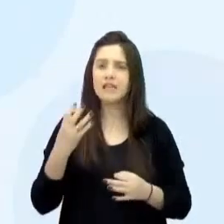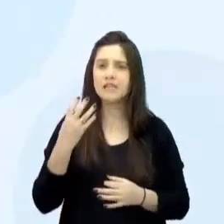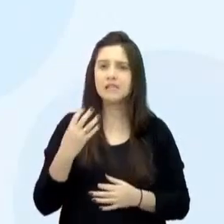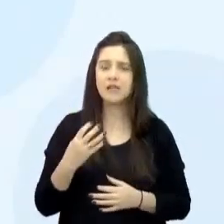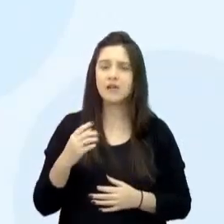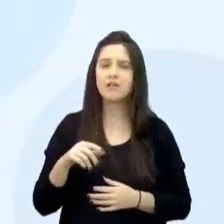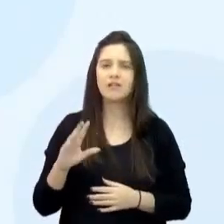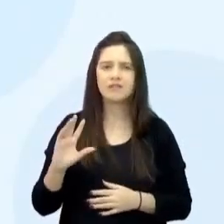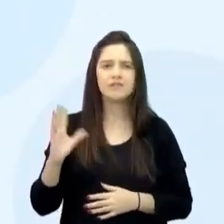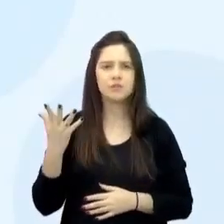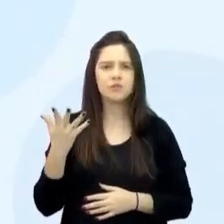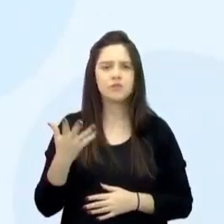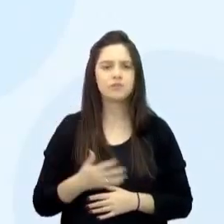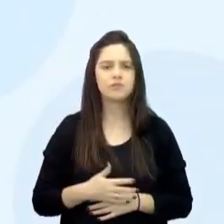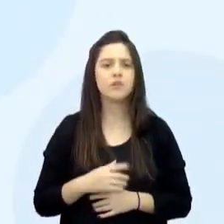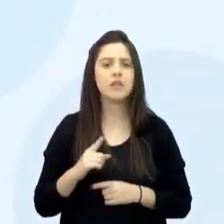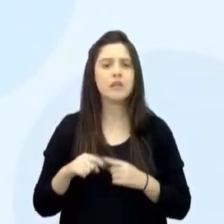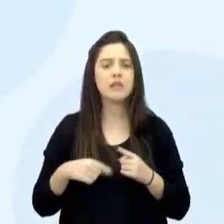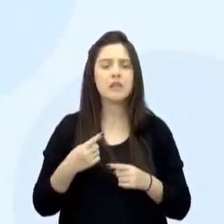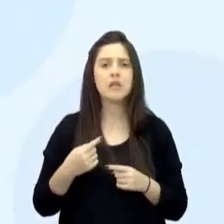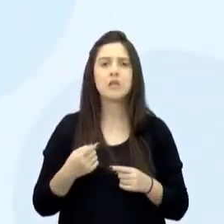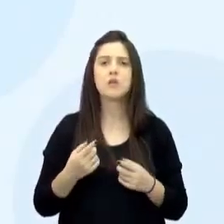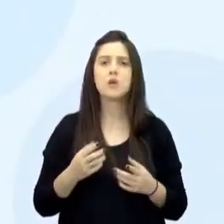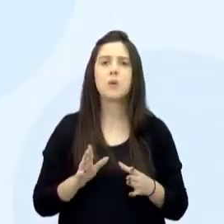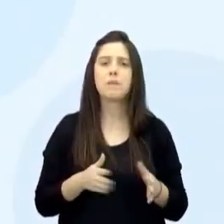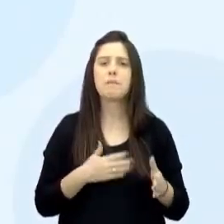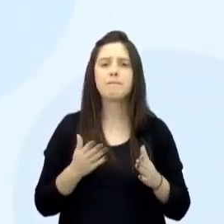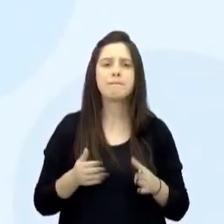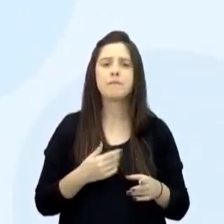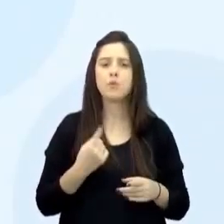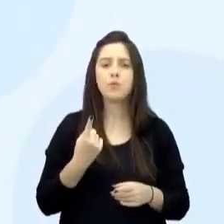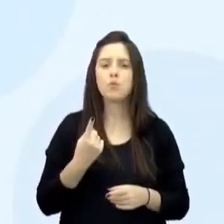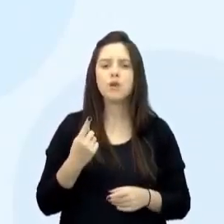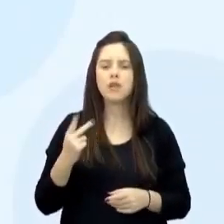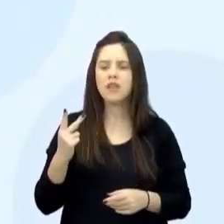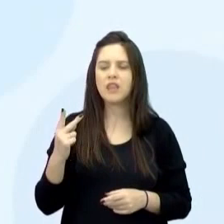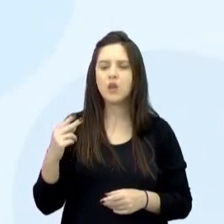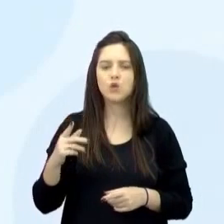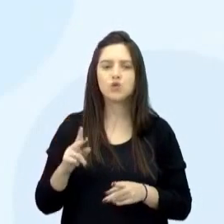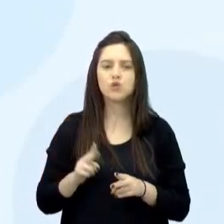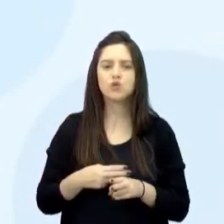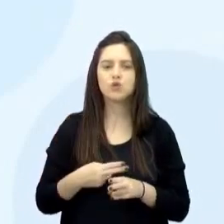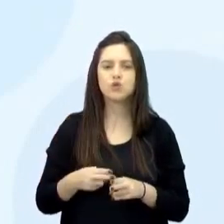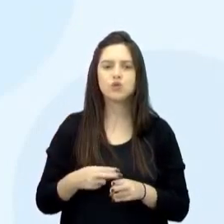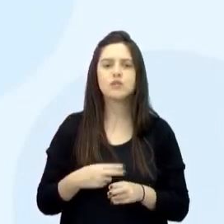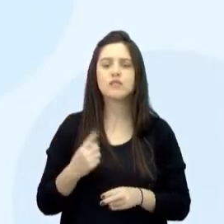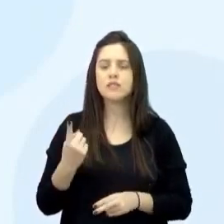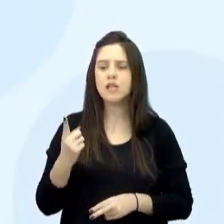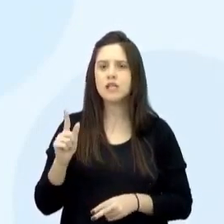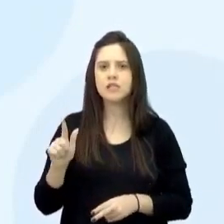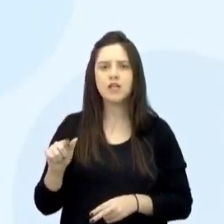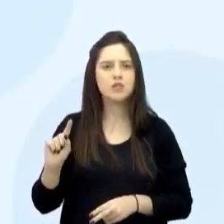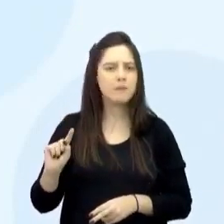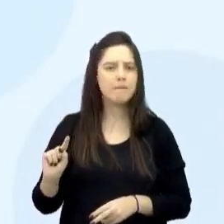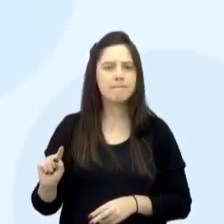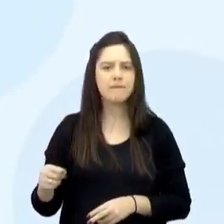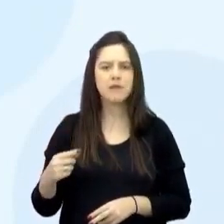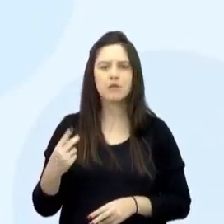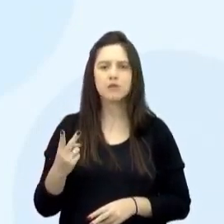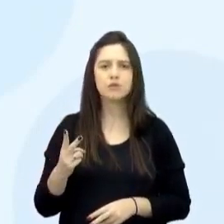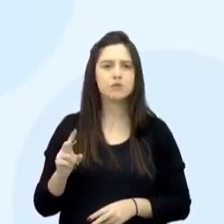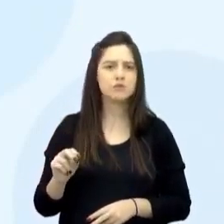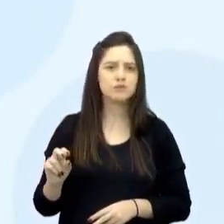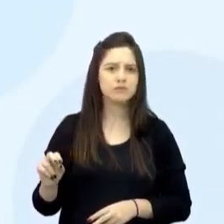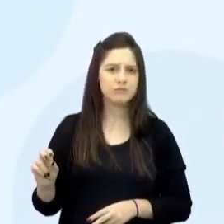essa situação, né? Depois aqui nós temos produção de 1 kg de chocolate. Eu vou gastar 17.200 litros de